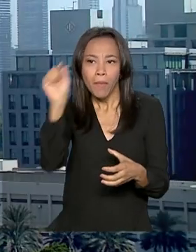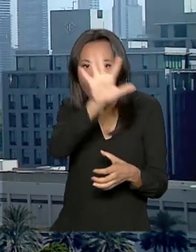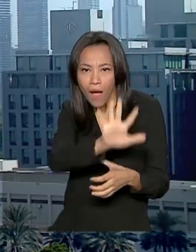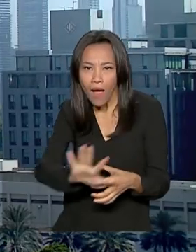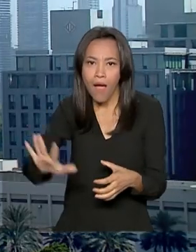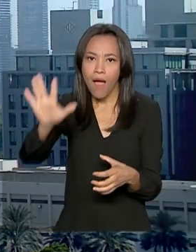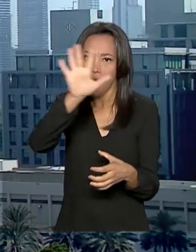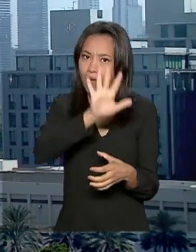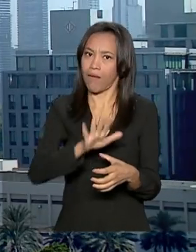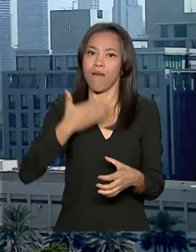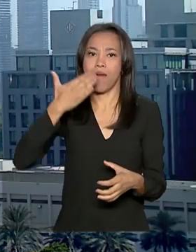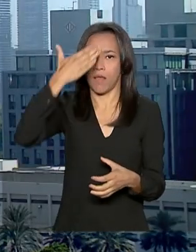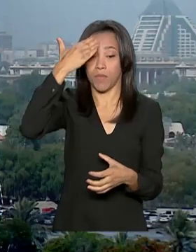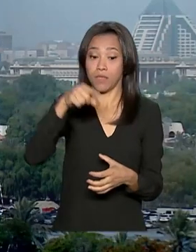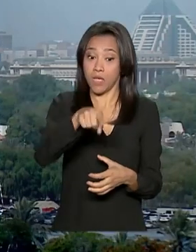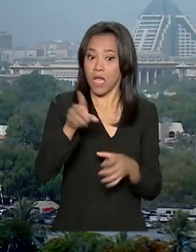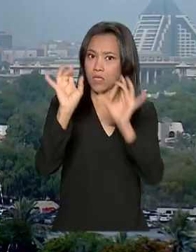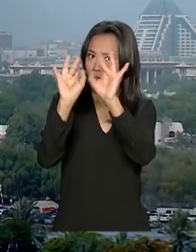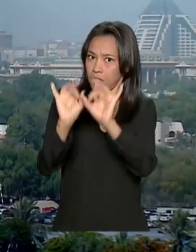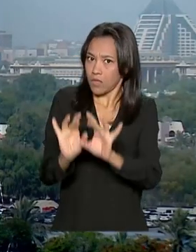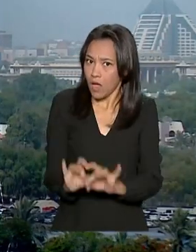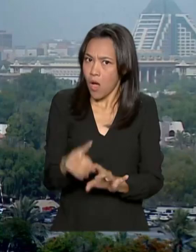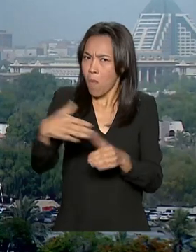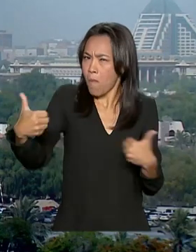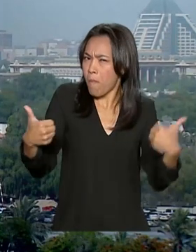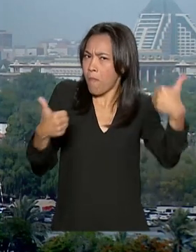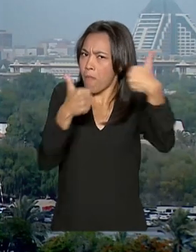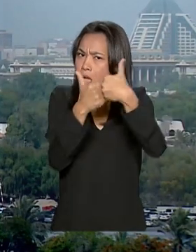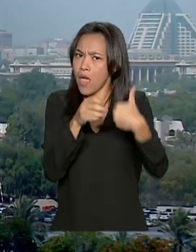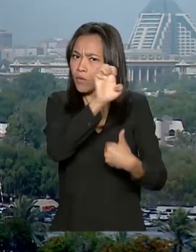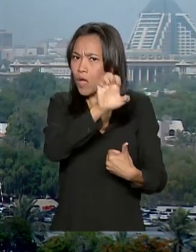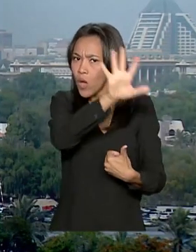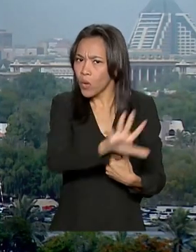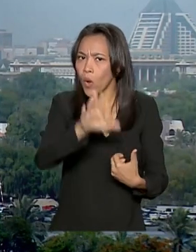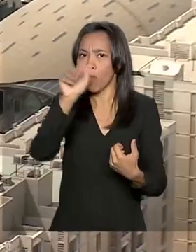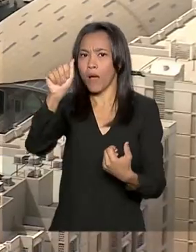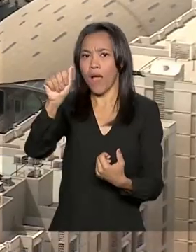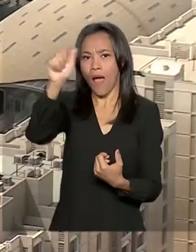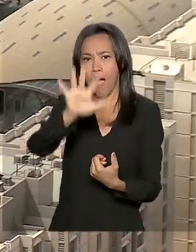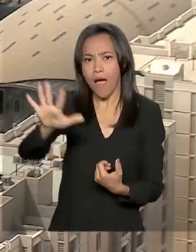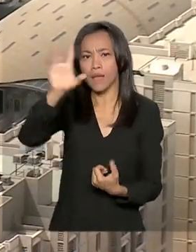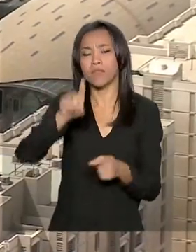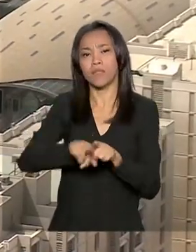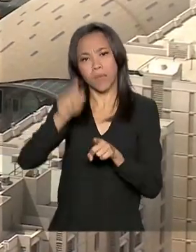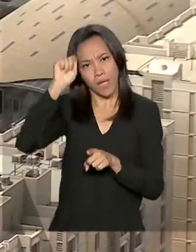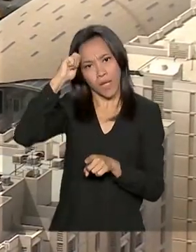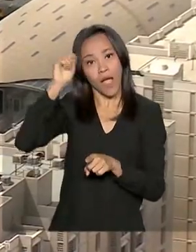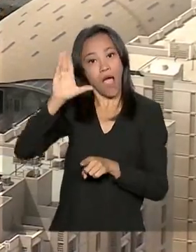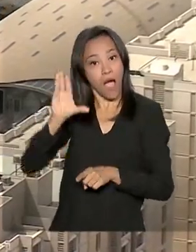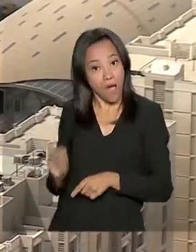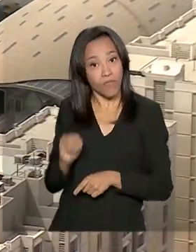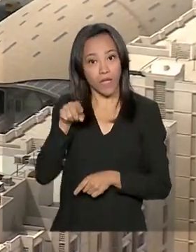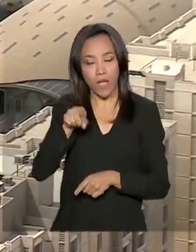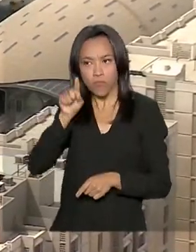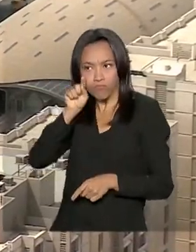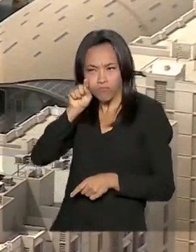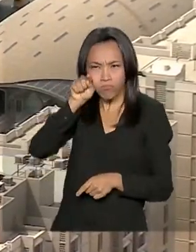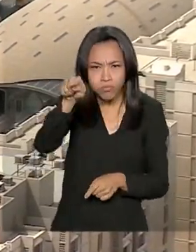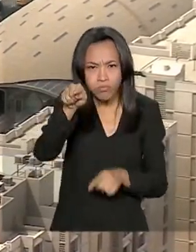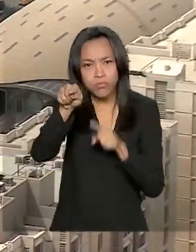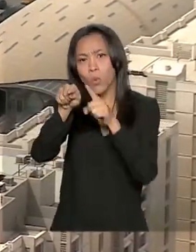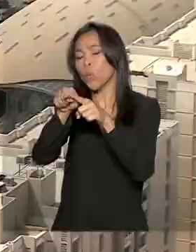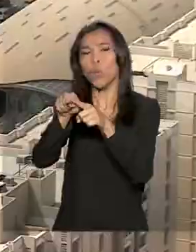geográfica especial próxima da europa ásia e áfrica os emirados tornaram se um dos centros do